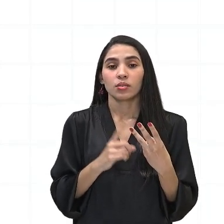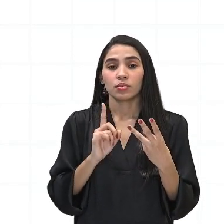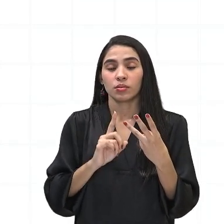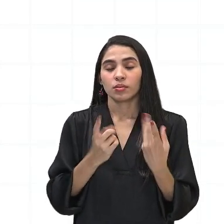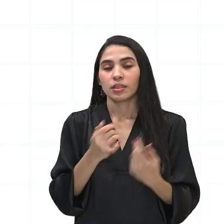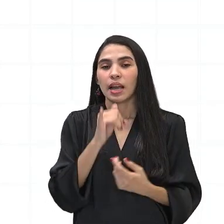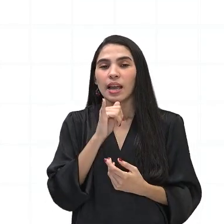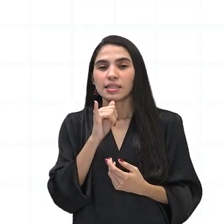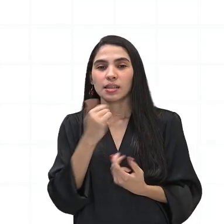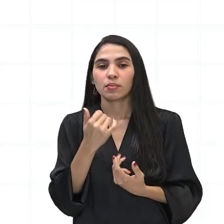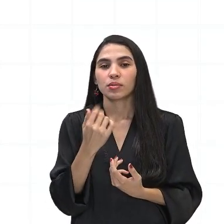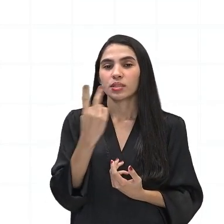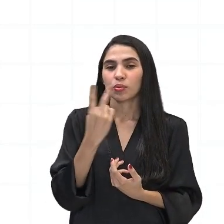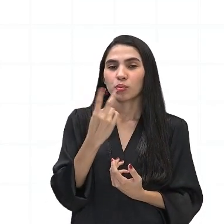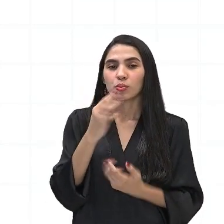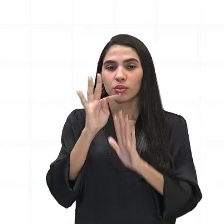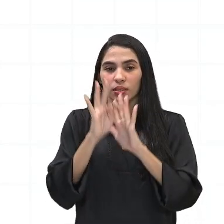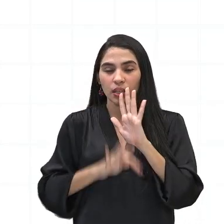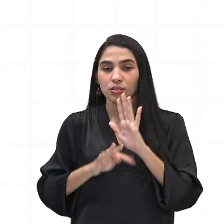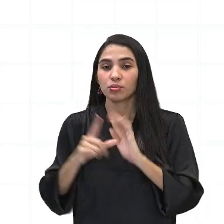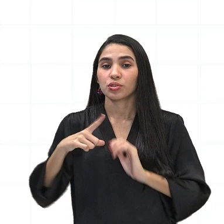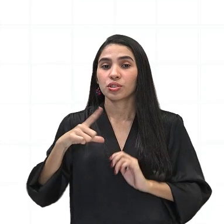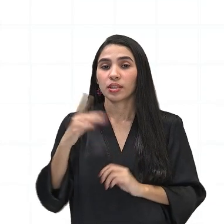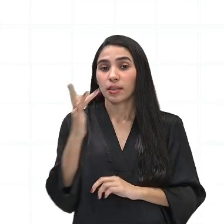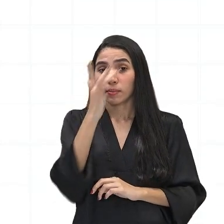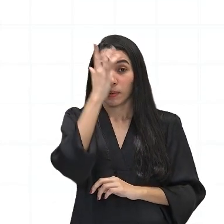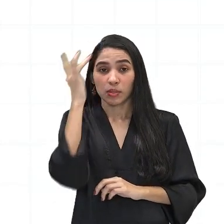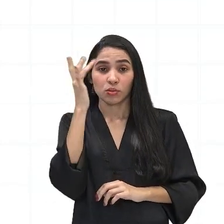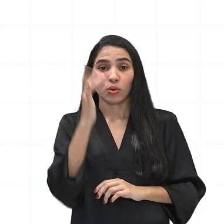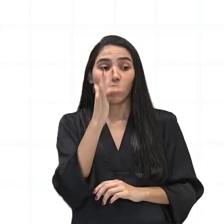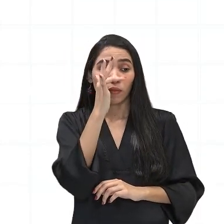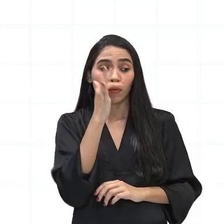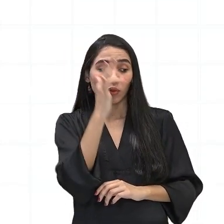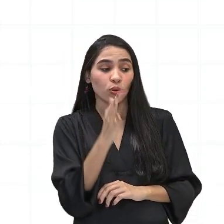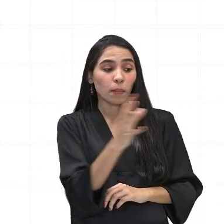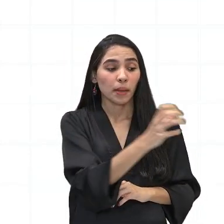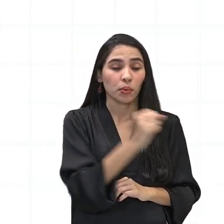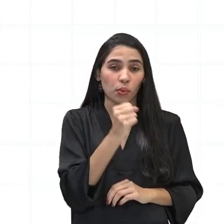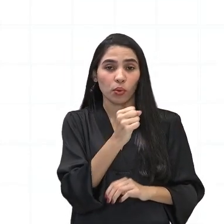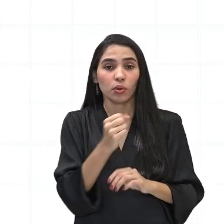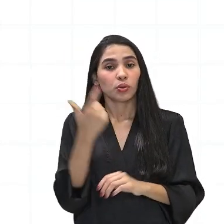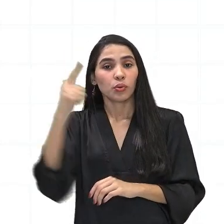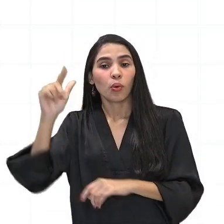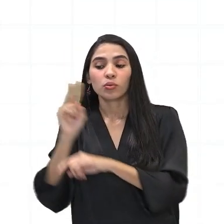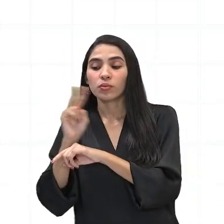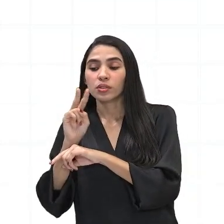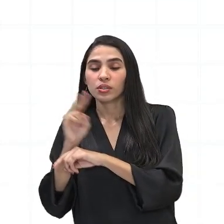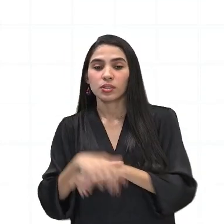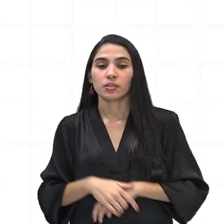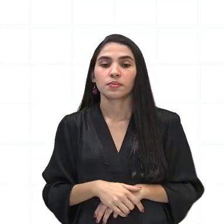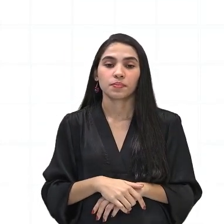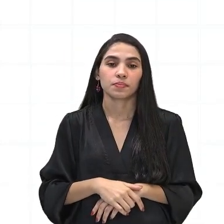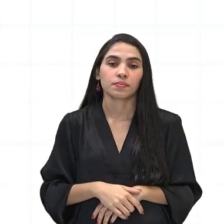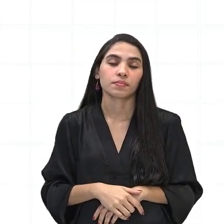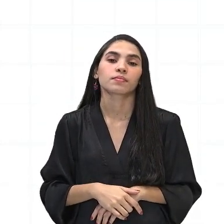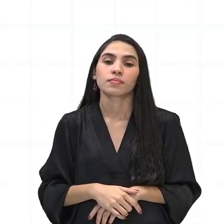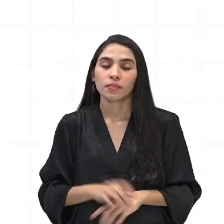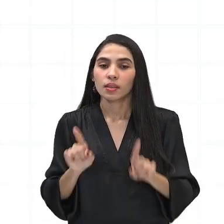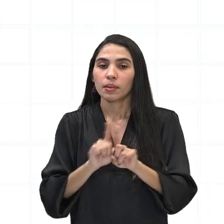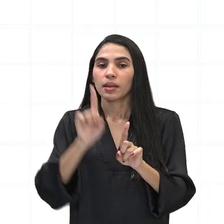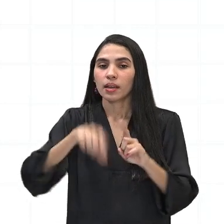que passar por um jardim muito belo e muito bonito, ou por um lugar que tem uma paisagem natural que atraia a gente,